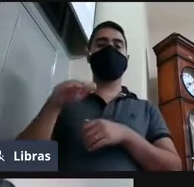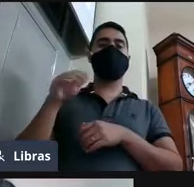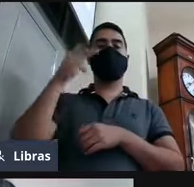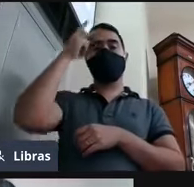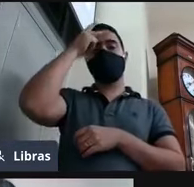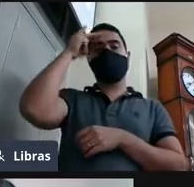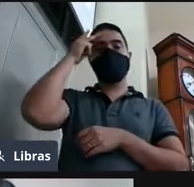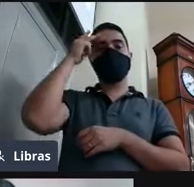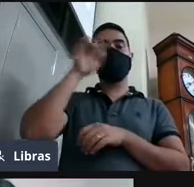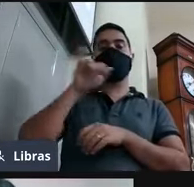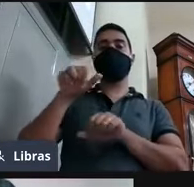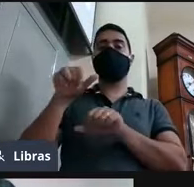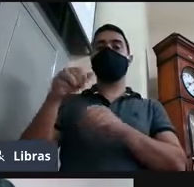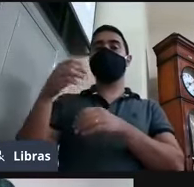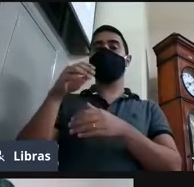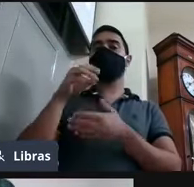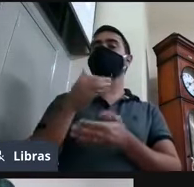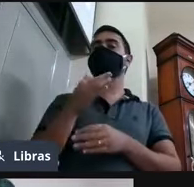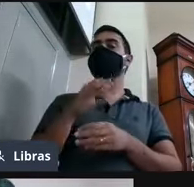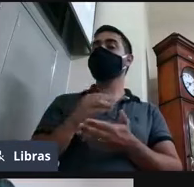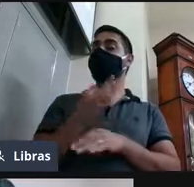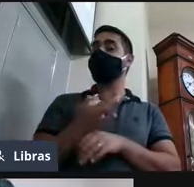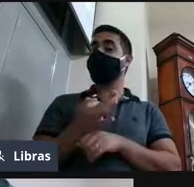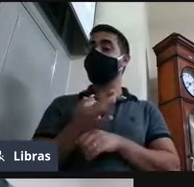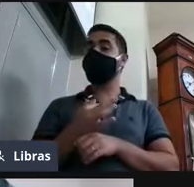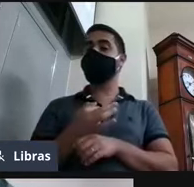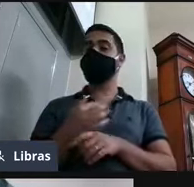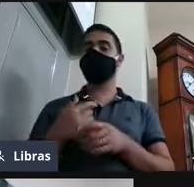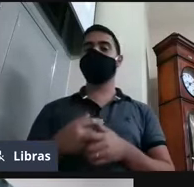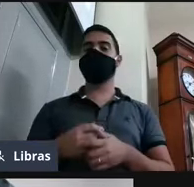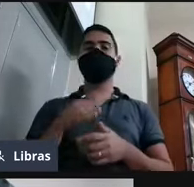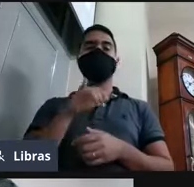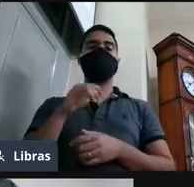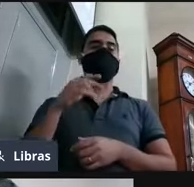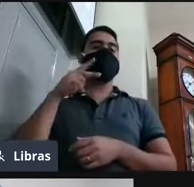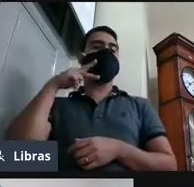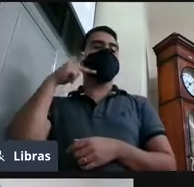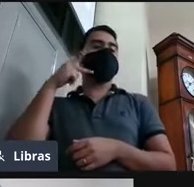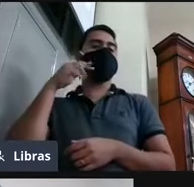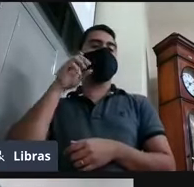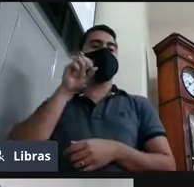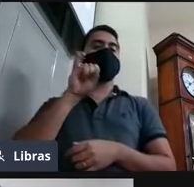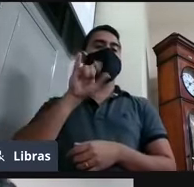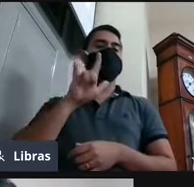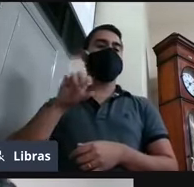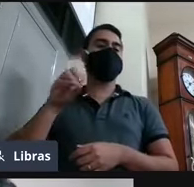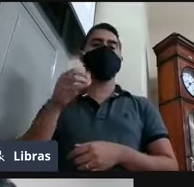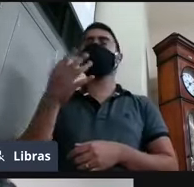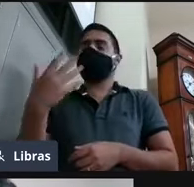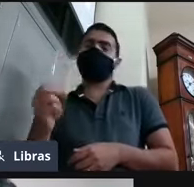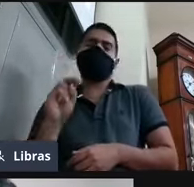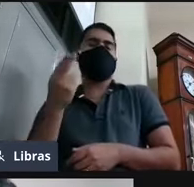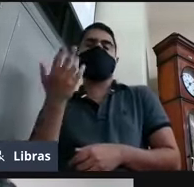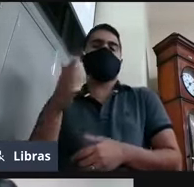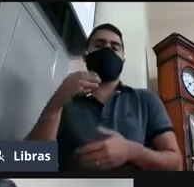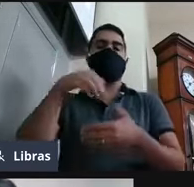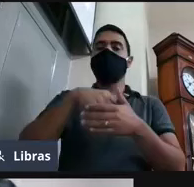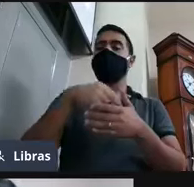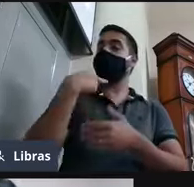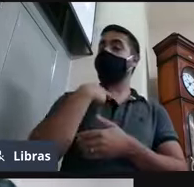se ele se ausentasse. Como não houve isso, não é se o vereador Silvio Graça concorda ou não em votar. Ele